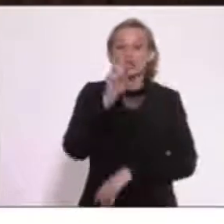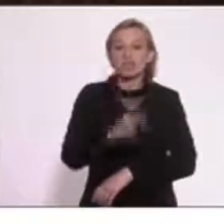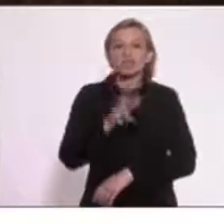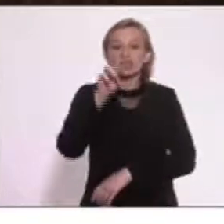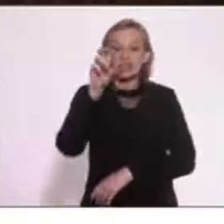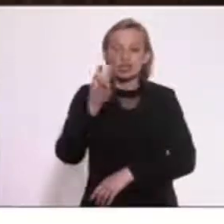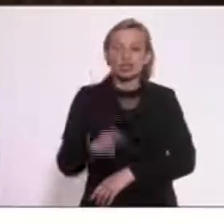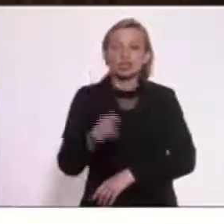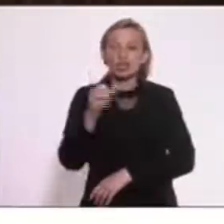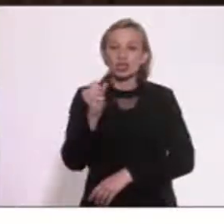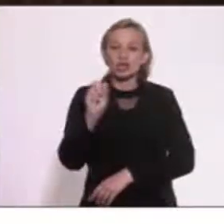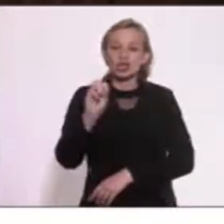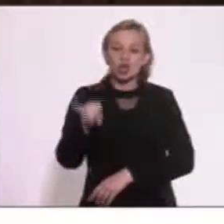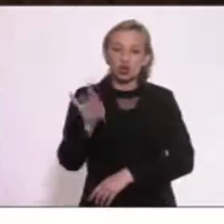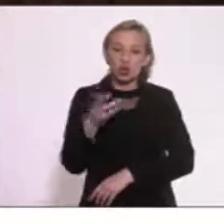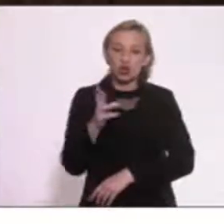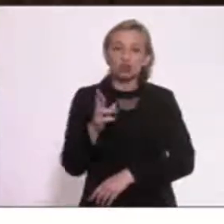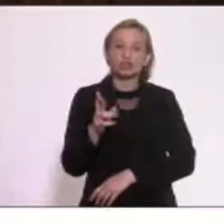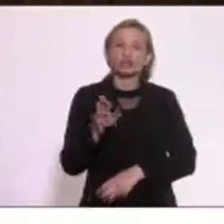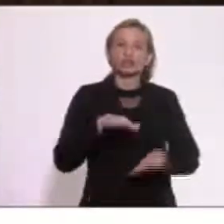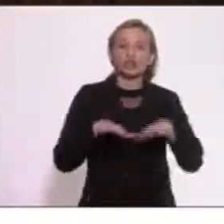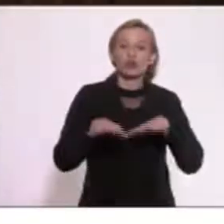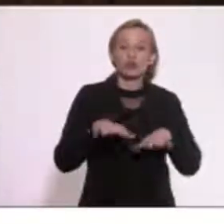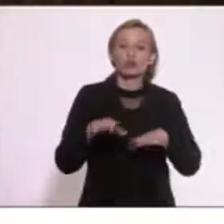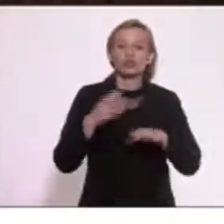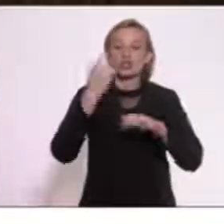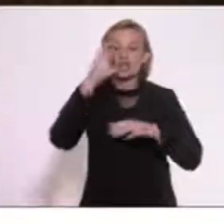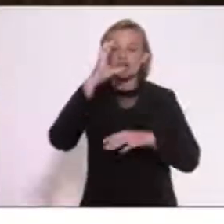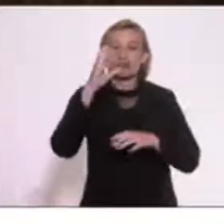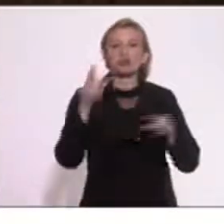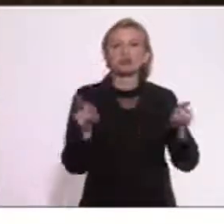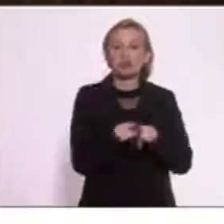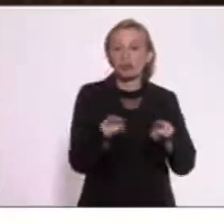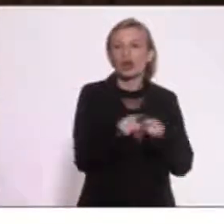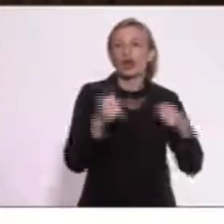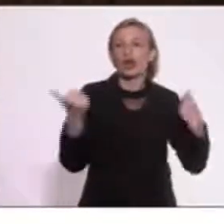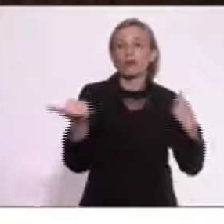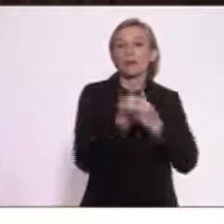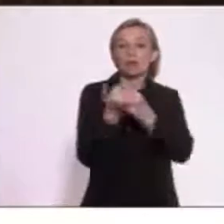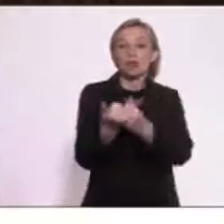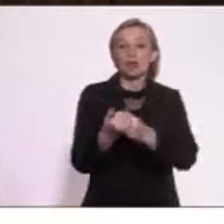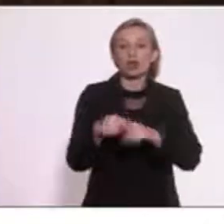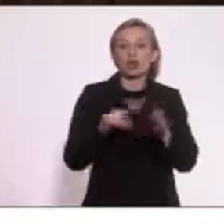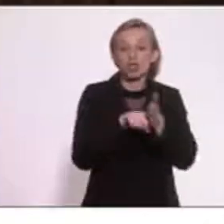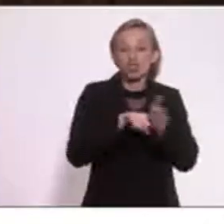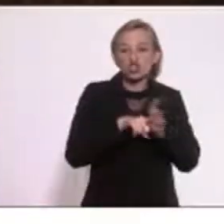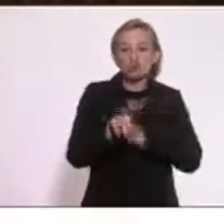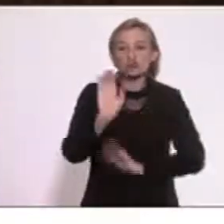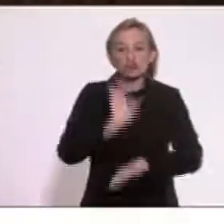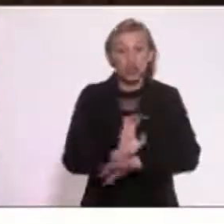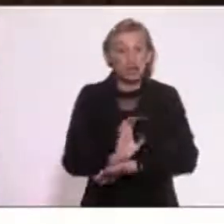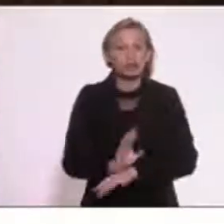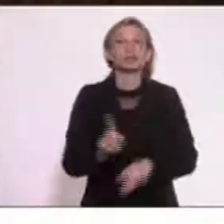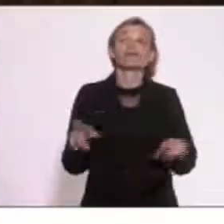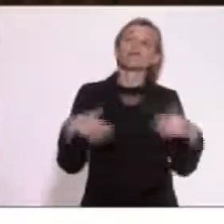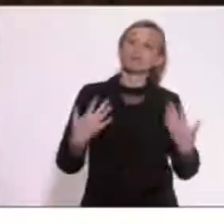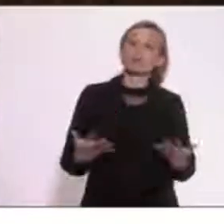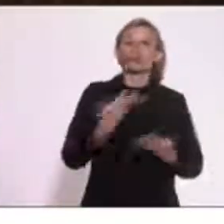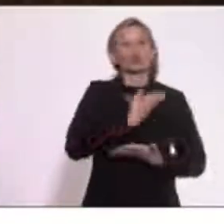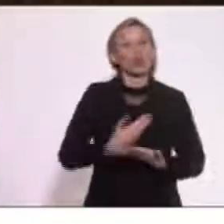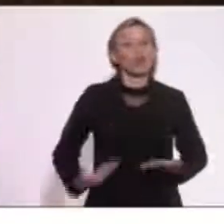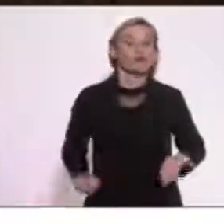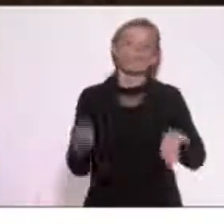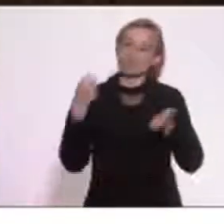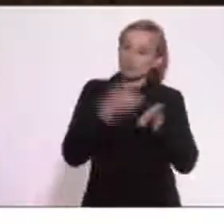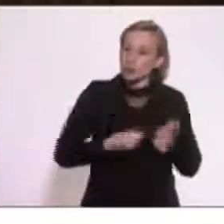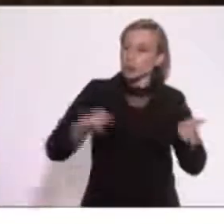o desenvolvimento científico e apoio à pesquisa no Estado. O governo, inclusive,